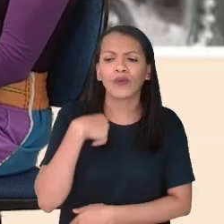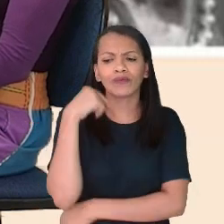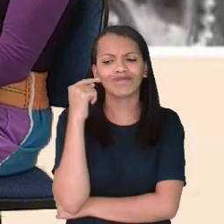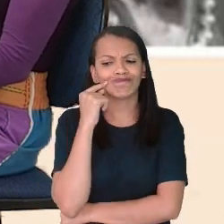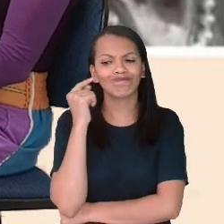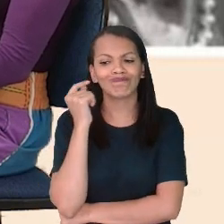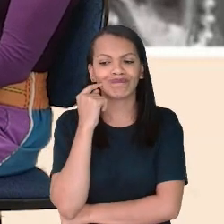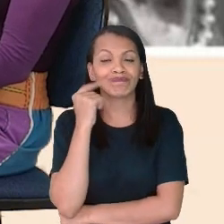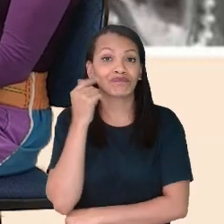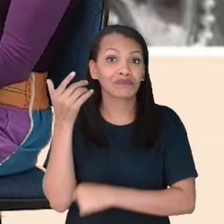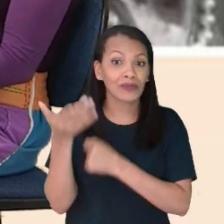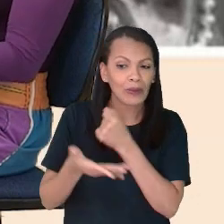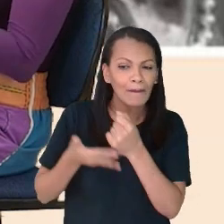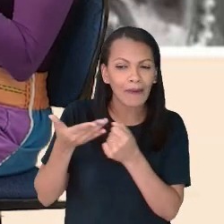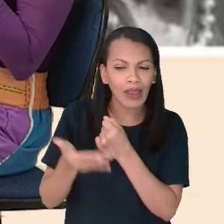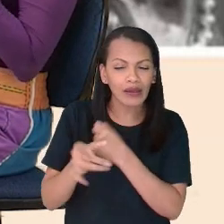baseei